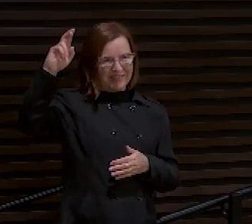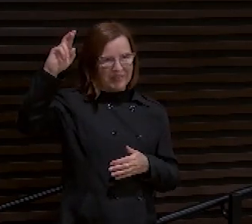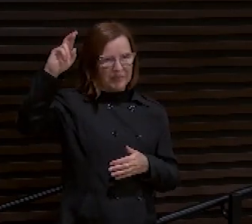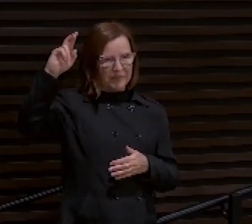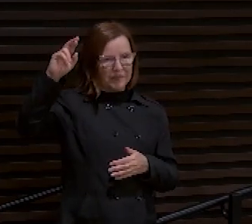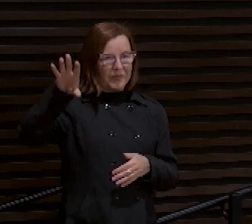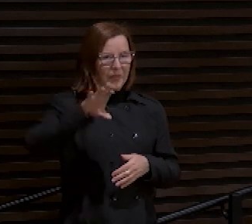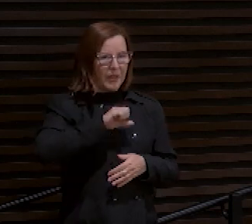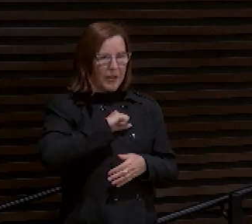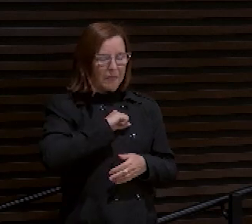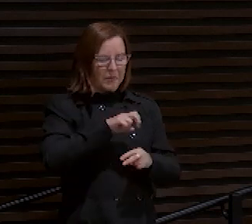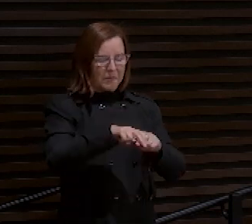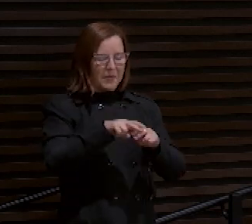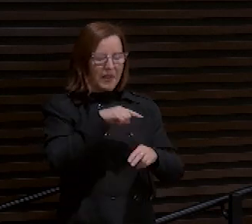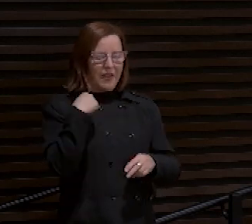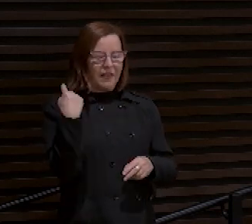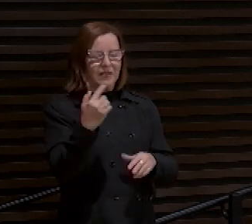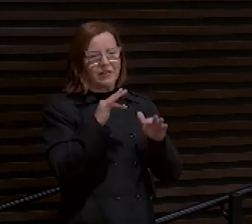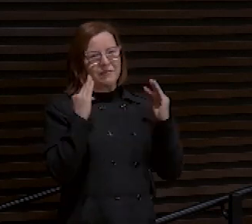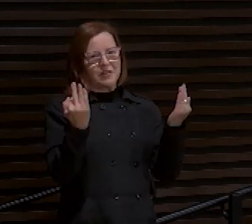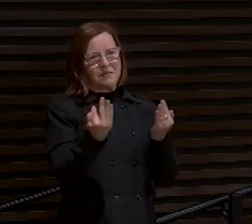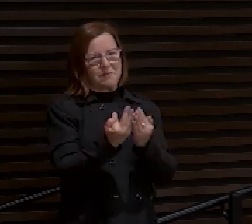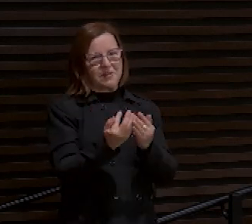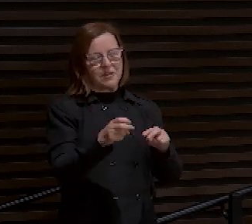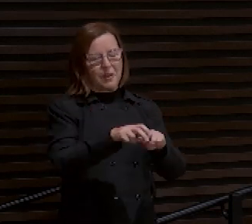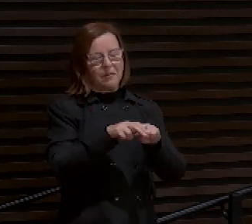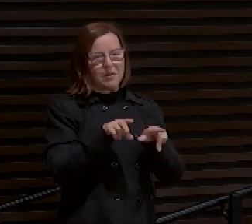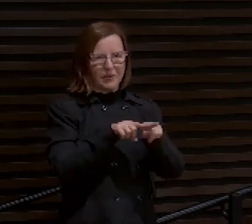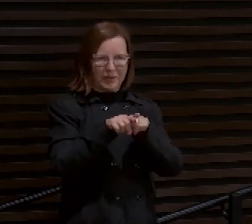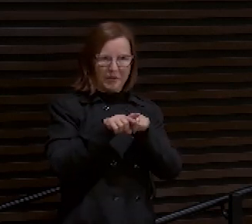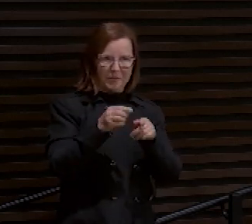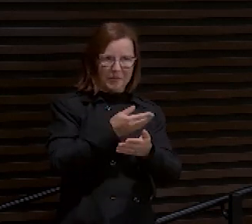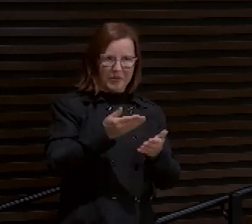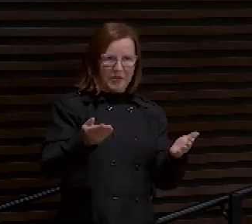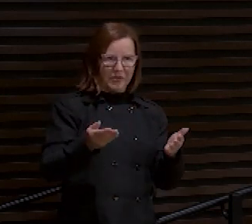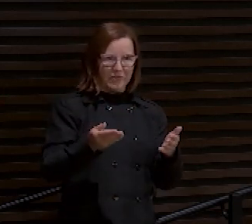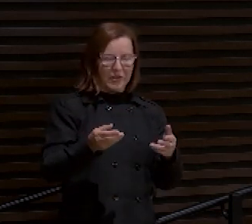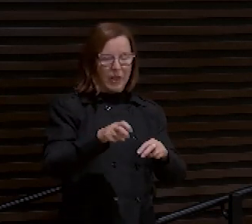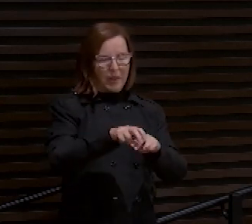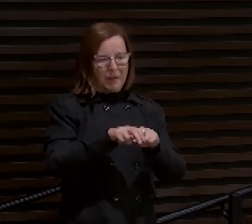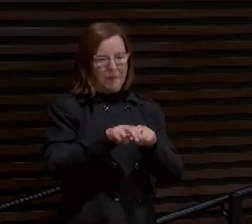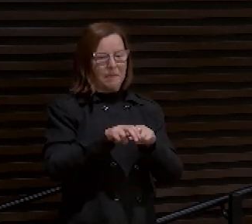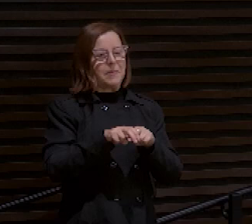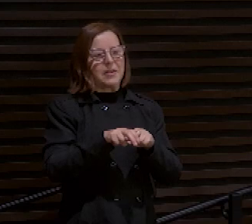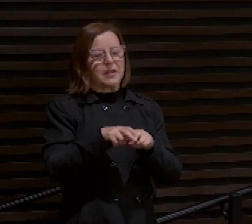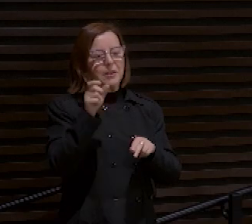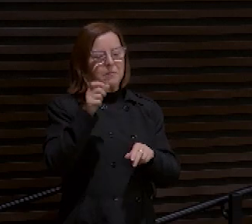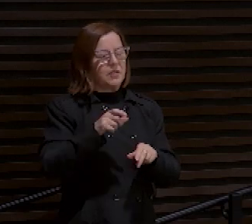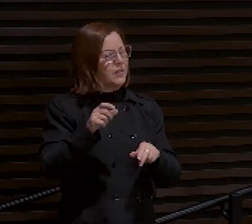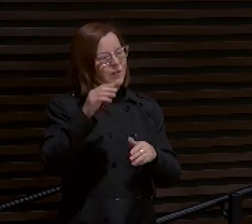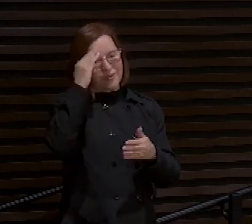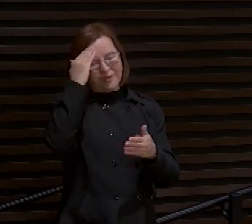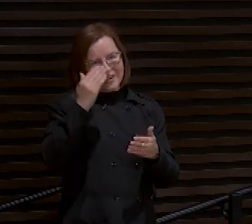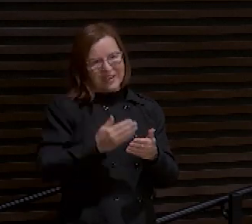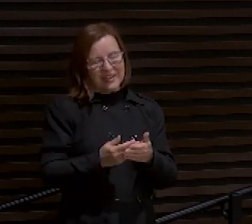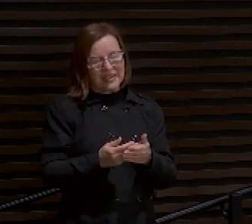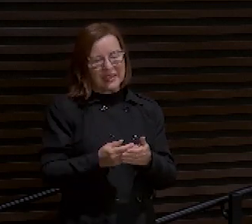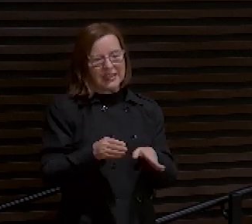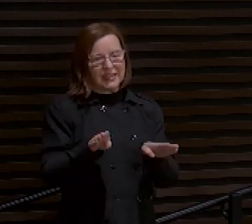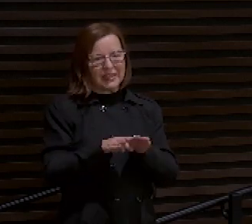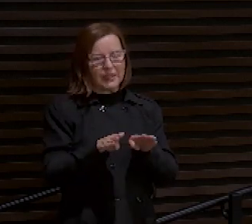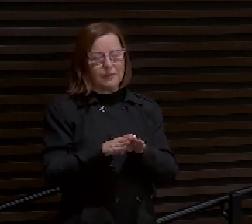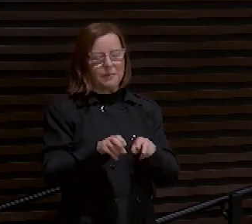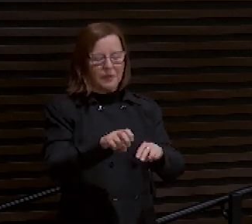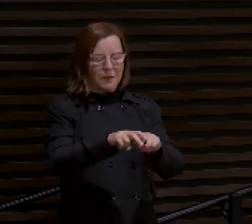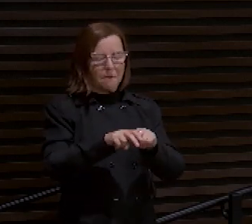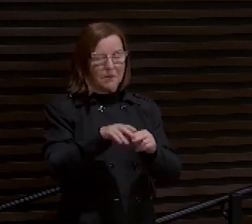O amor à nossa família, aos irmãos, aos incrédulos e até aos inimigos. Por incrível que